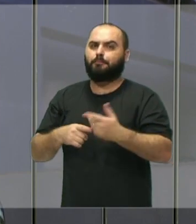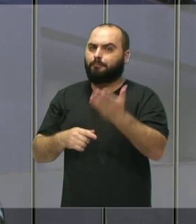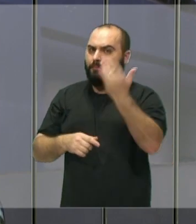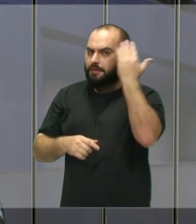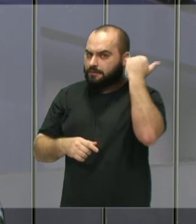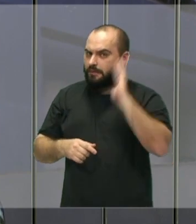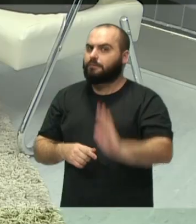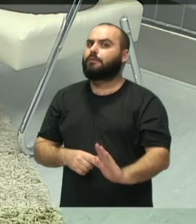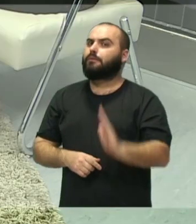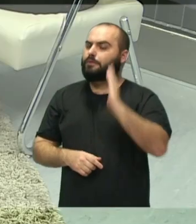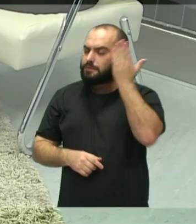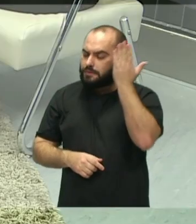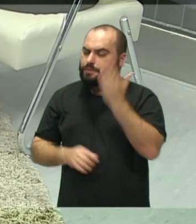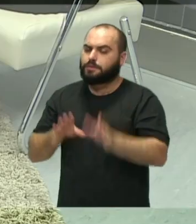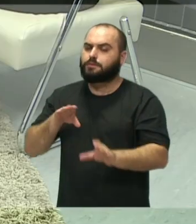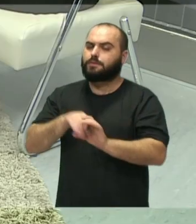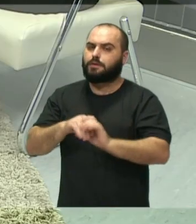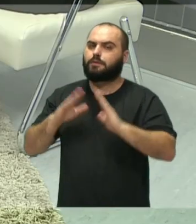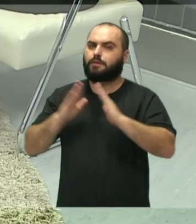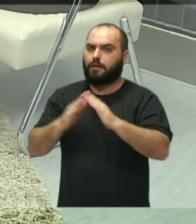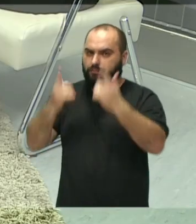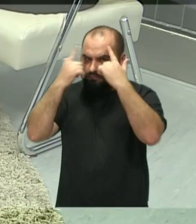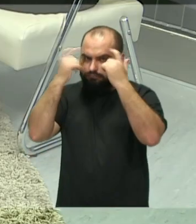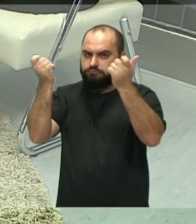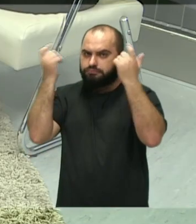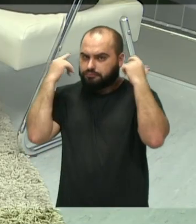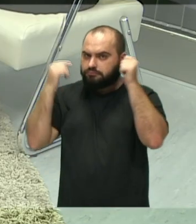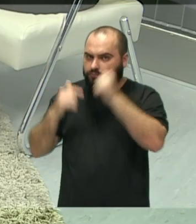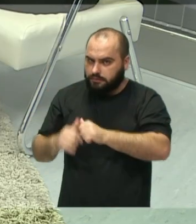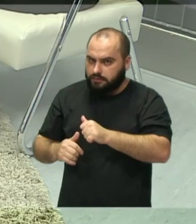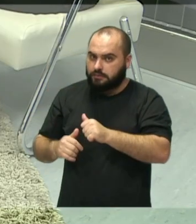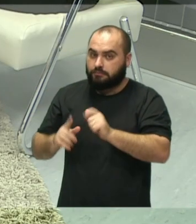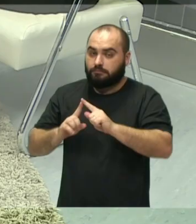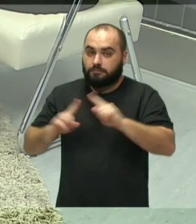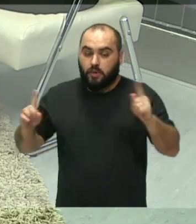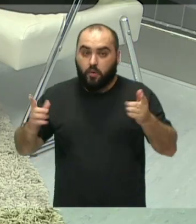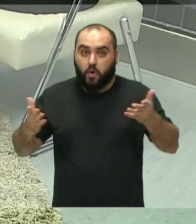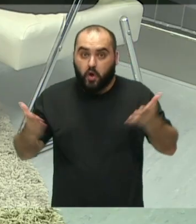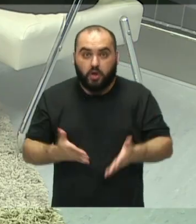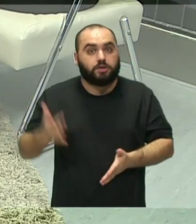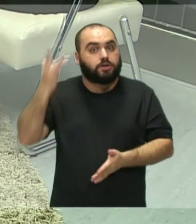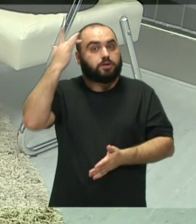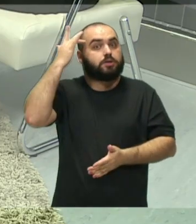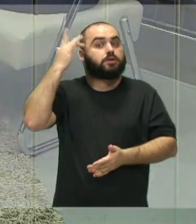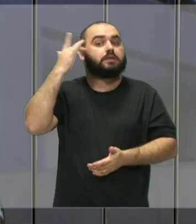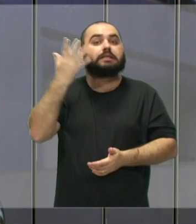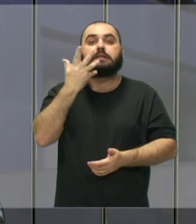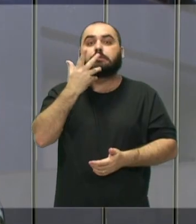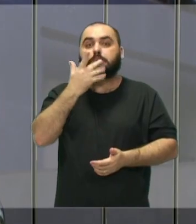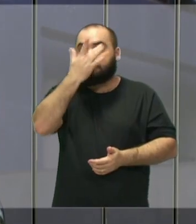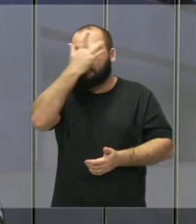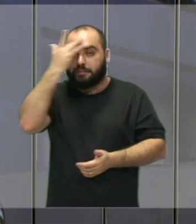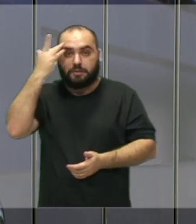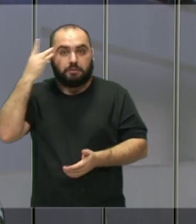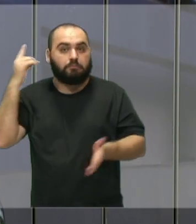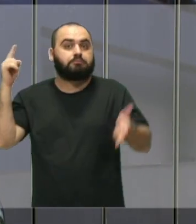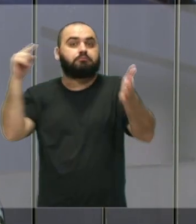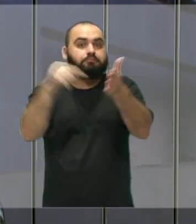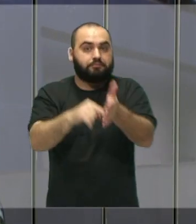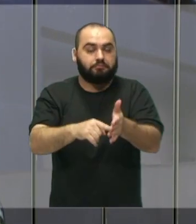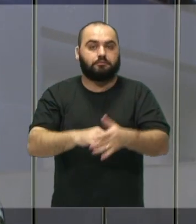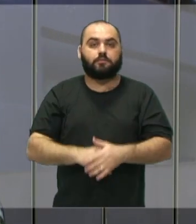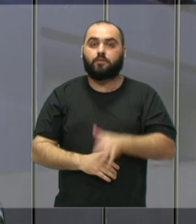violência doméstica contra mulheres e muita pedofilia. Hoje eu acho que as pessoas estão denunciando mais. Eu já